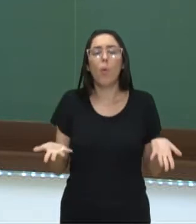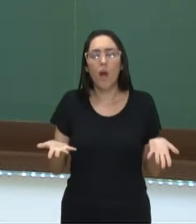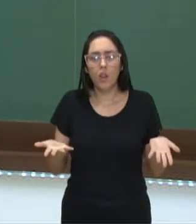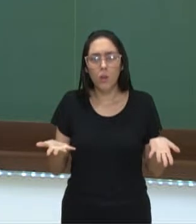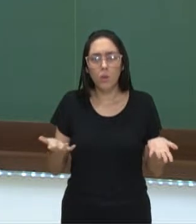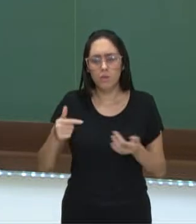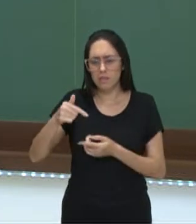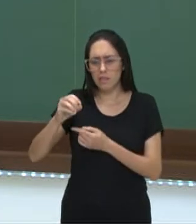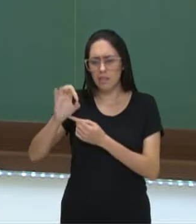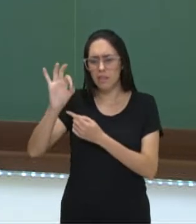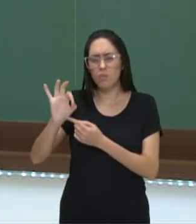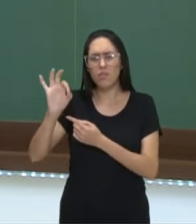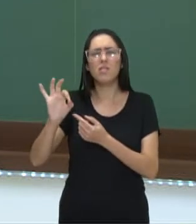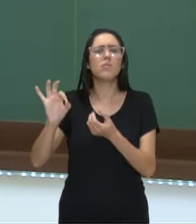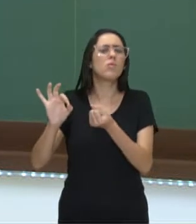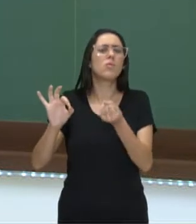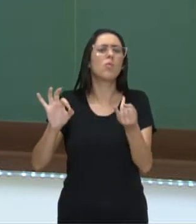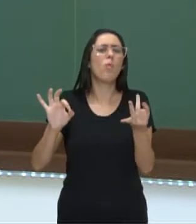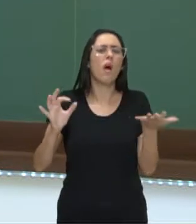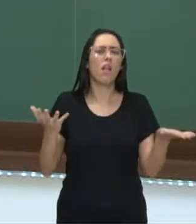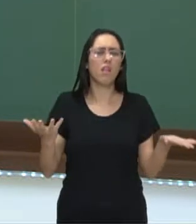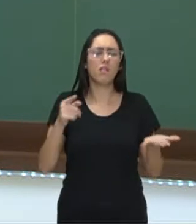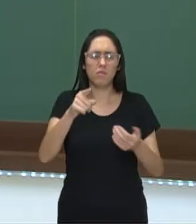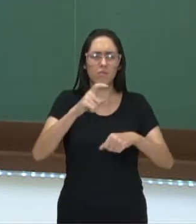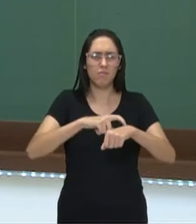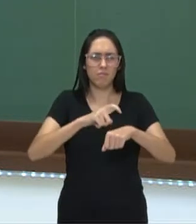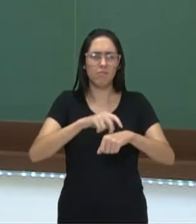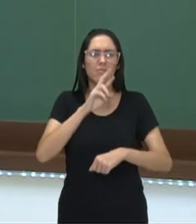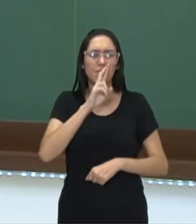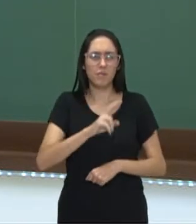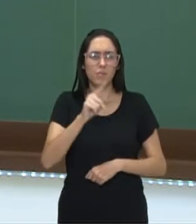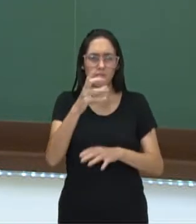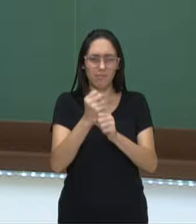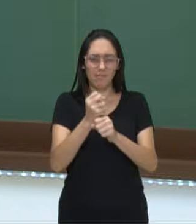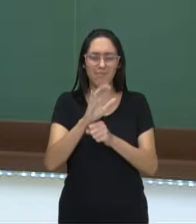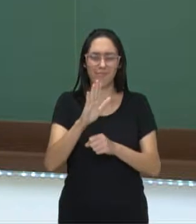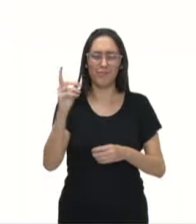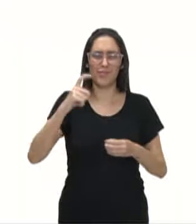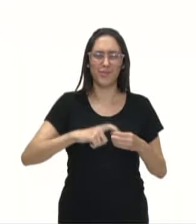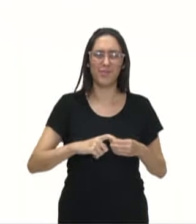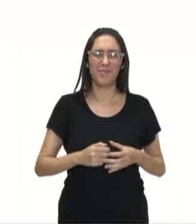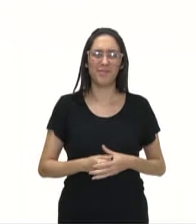que é esse 70%? Eu vou dar um tempinho para você fazer uma continha aí e já volto.